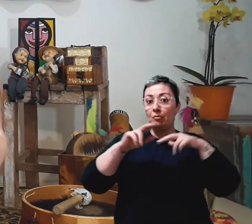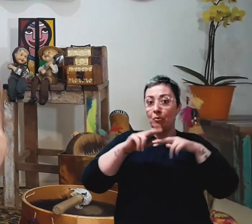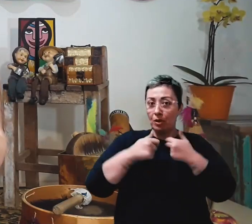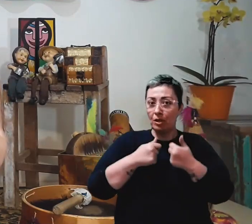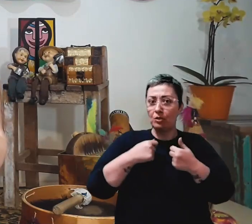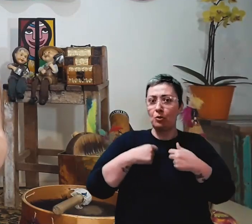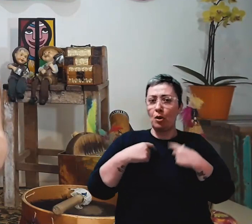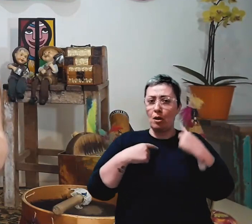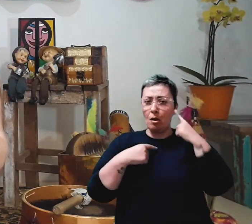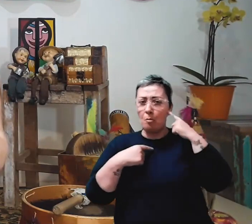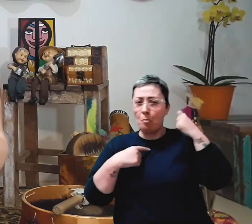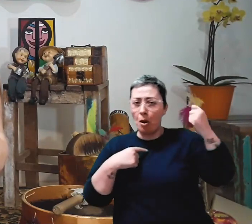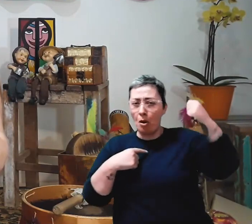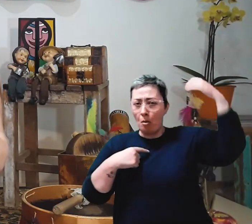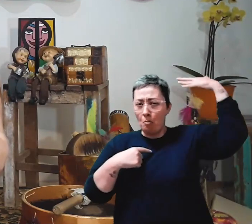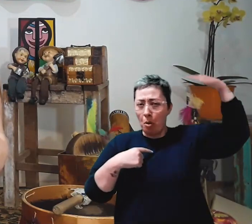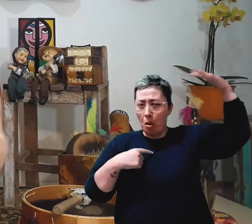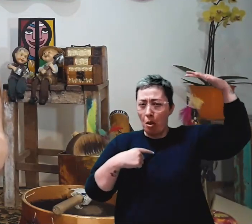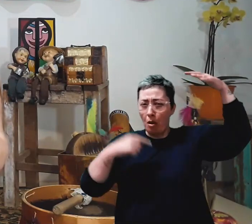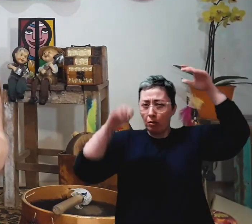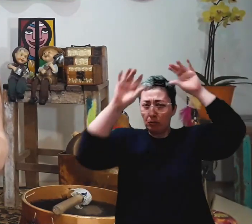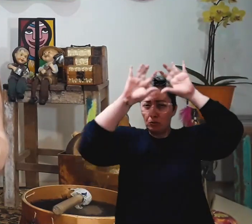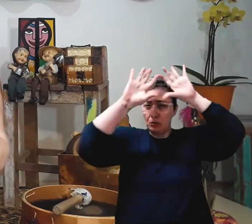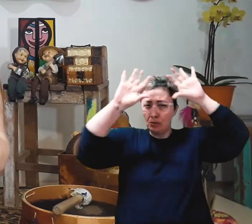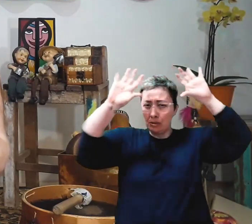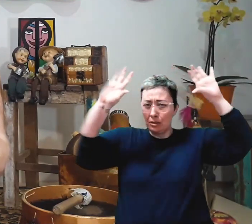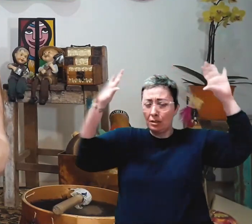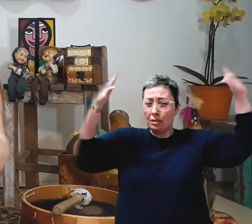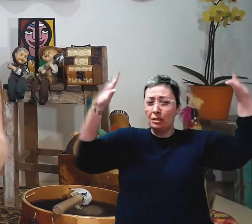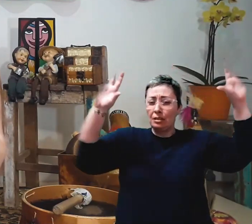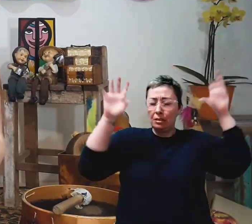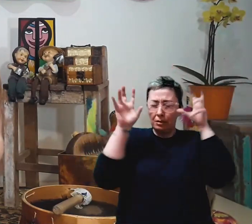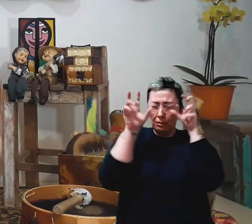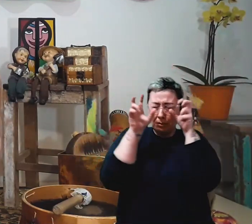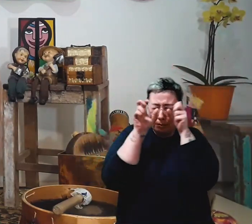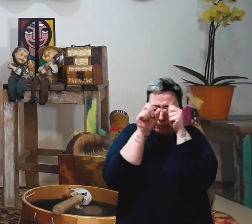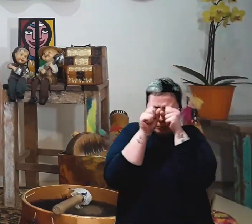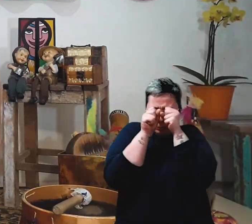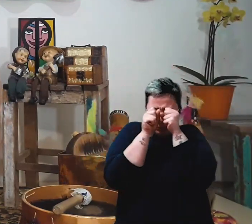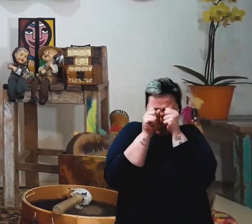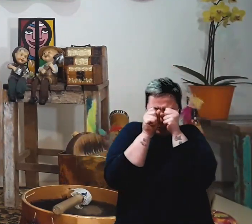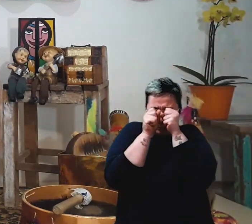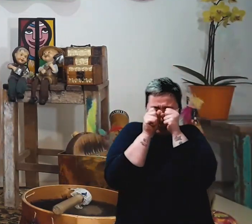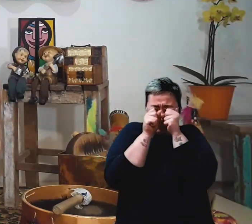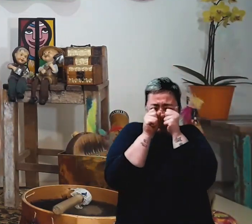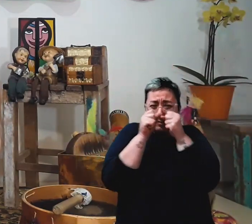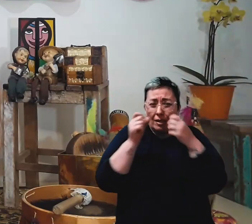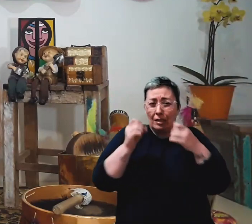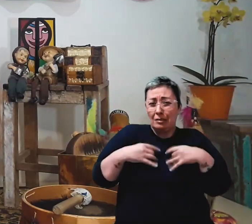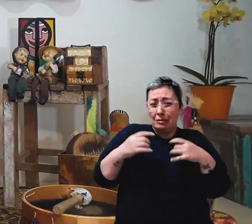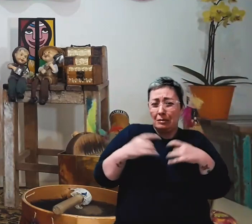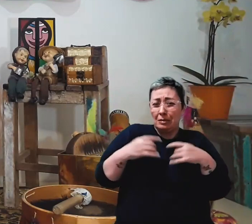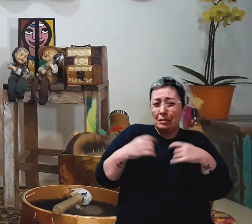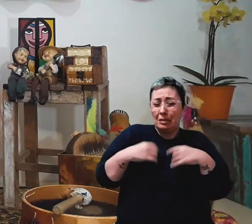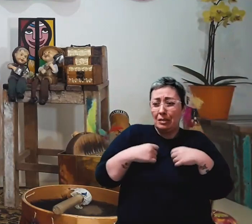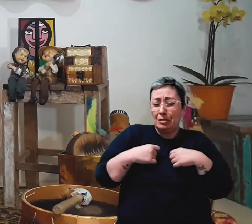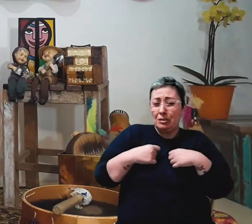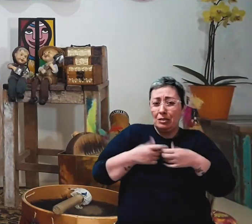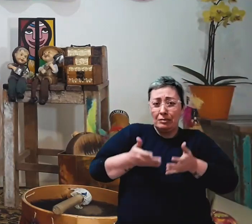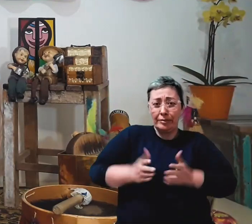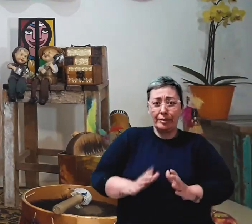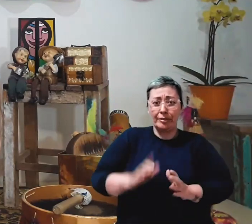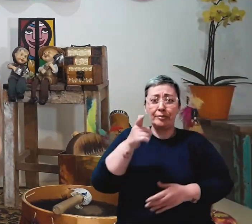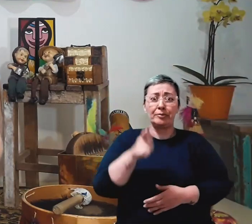de novo um trovão na imensidez, fecho os olhos com medo de vir a nascer outra